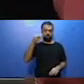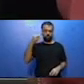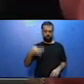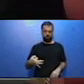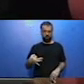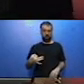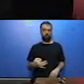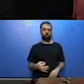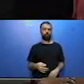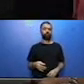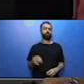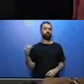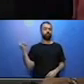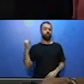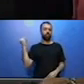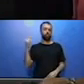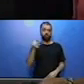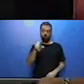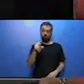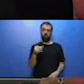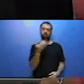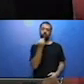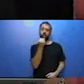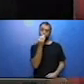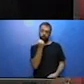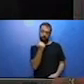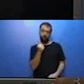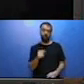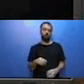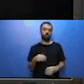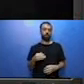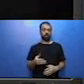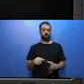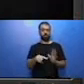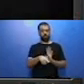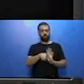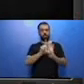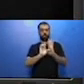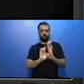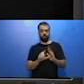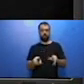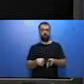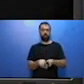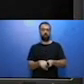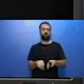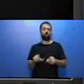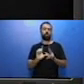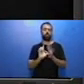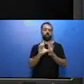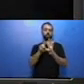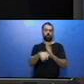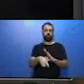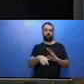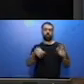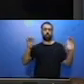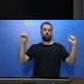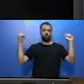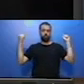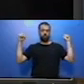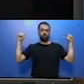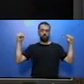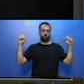física, seja ela qual for. Então, não podemos nos esquecer de que devemos incluir em todas